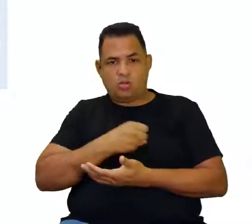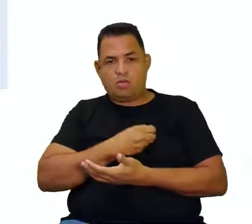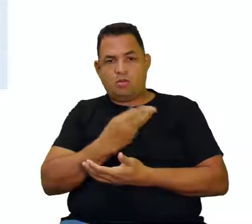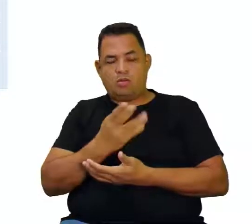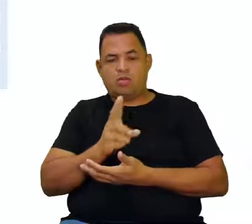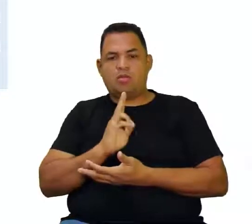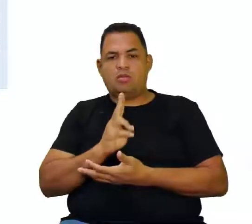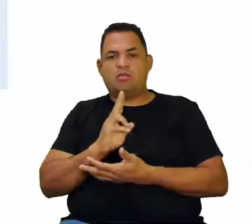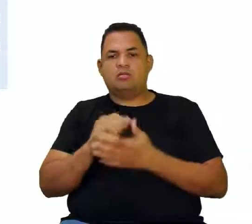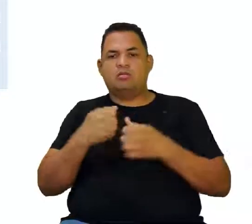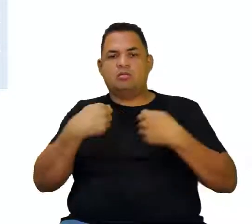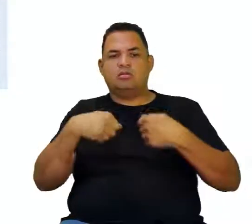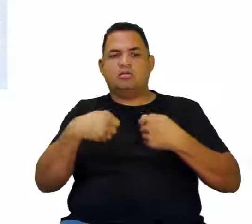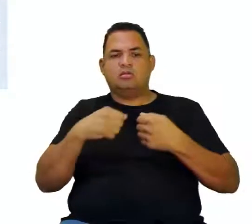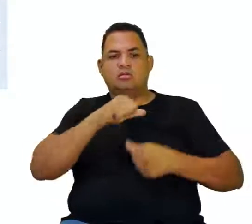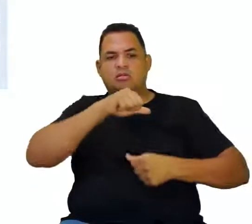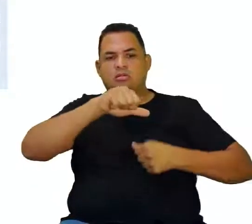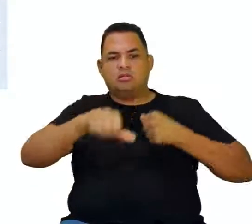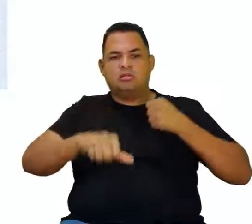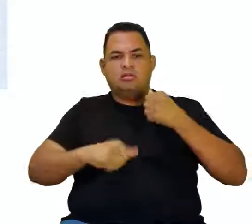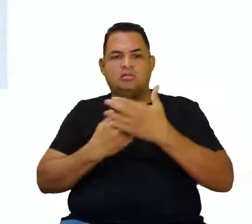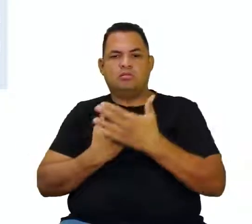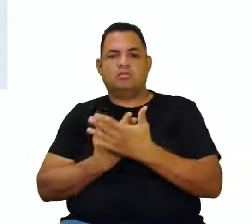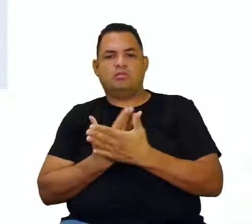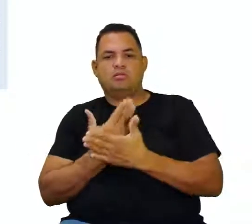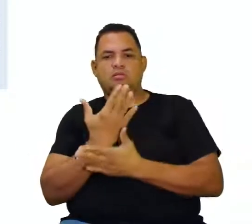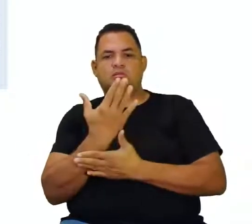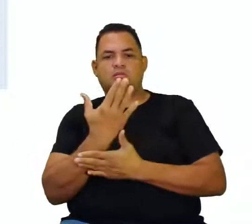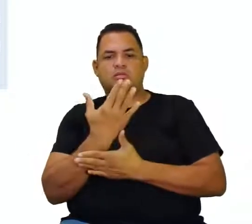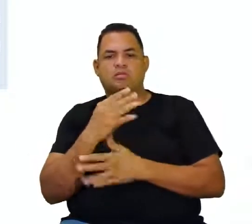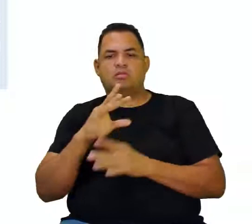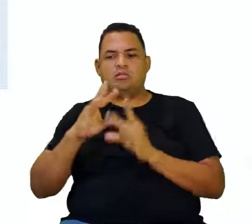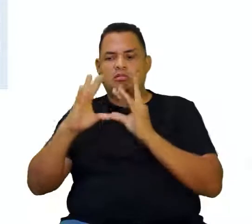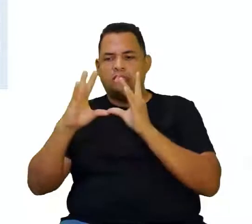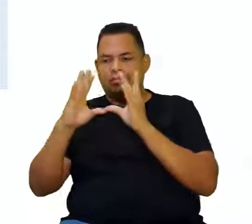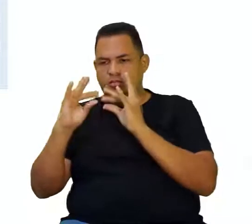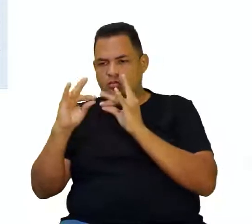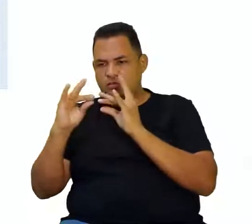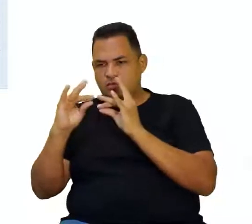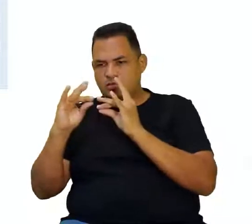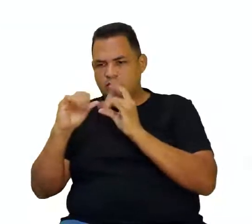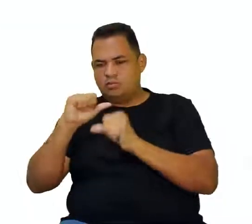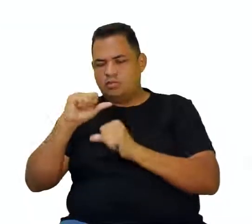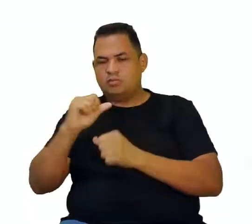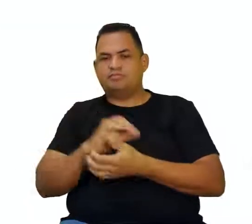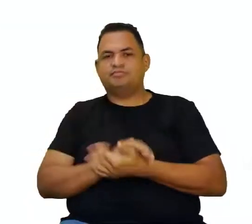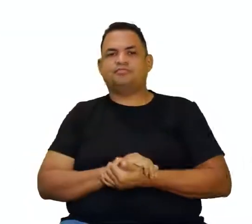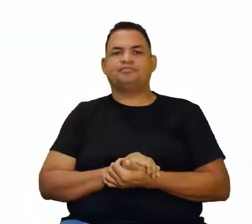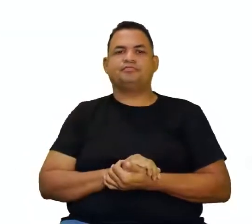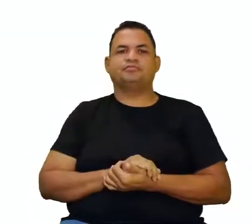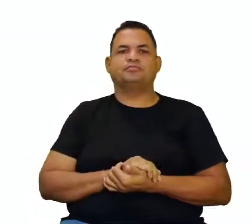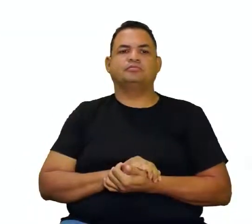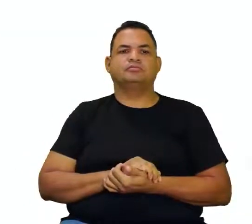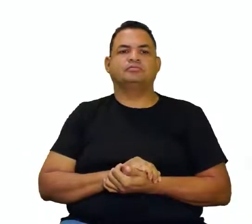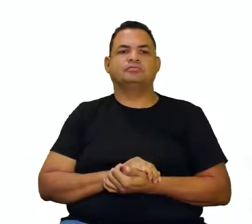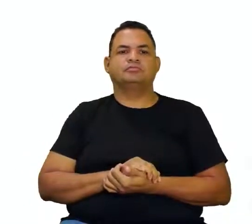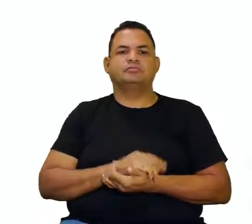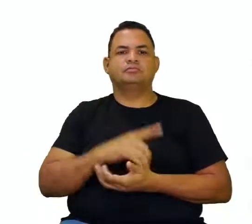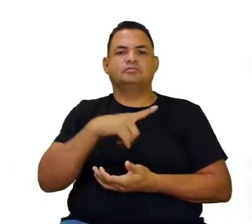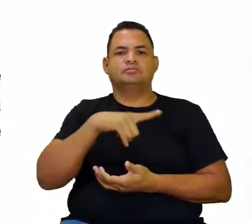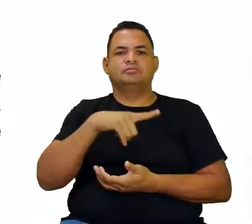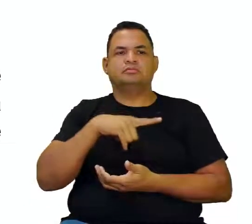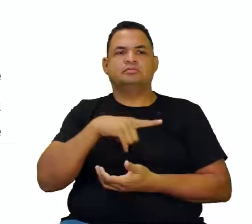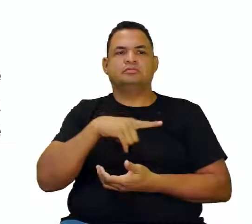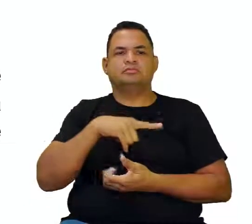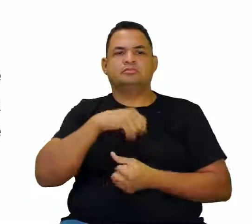será necessária para transformar o vapor de água em água líquida. Aonde nós temos essa transformação de